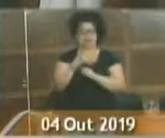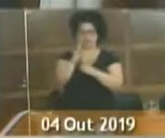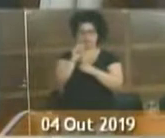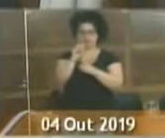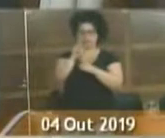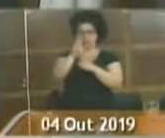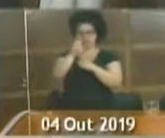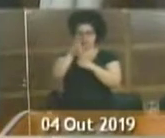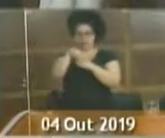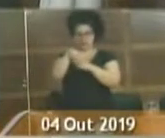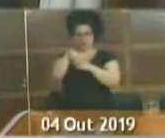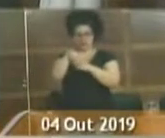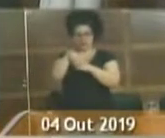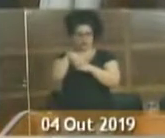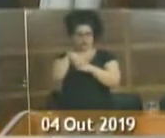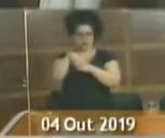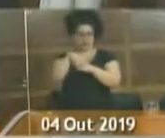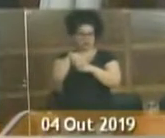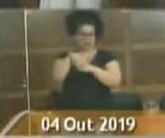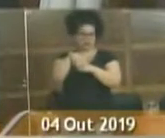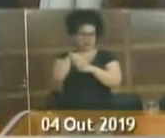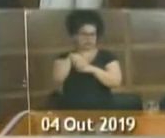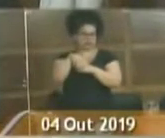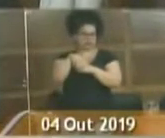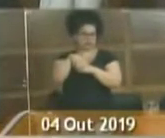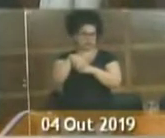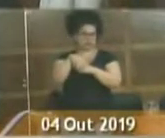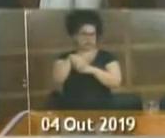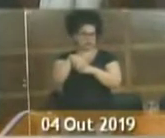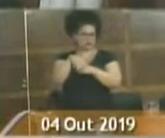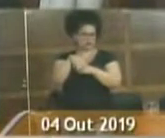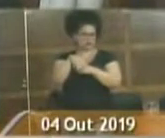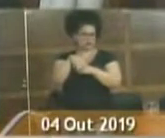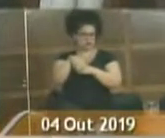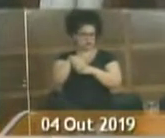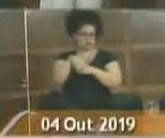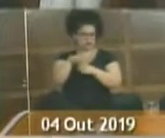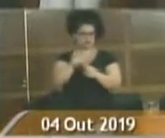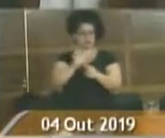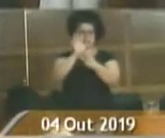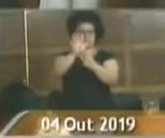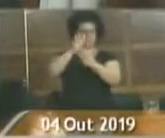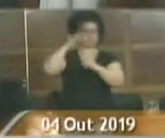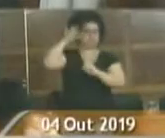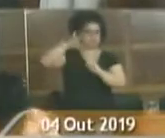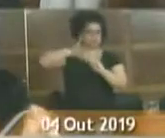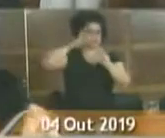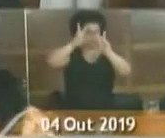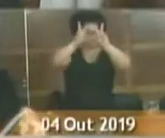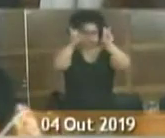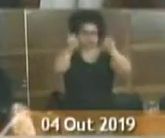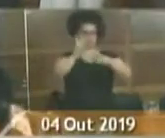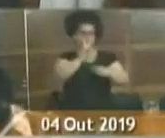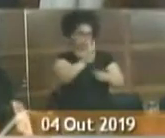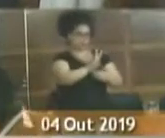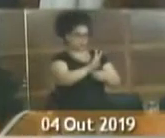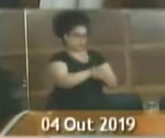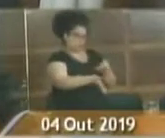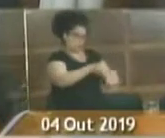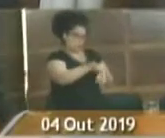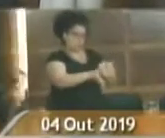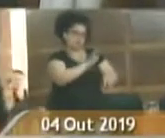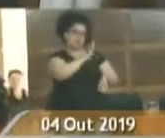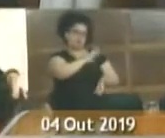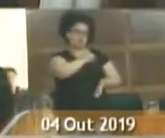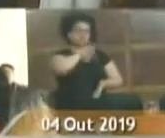Cruz Bercoa, Ururaí Correia, que apresentarão a palestra com o tema Proteção, Cuidado e Amor